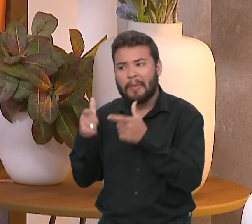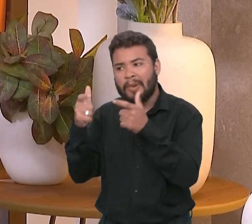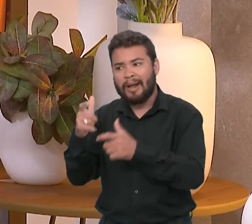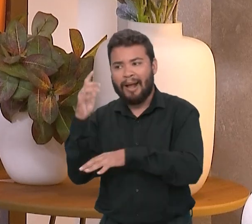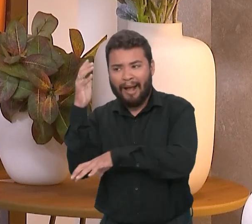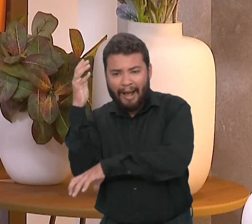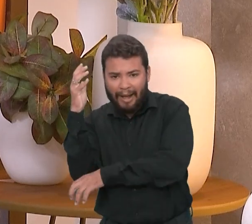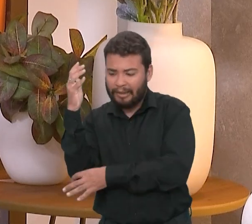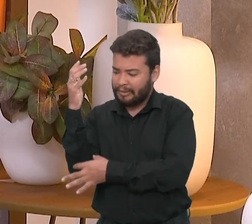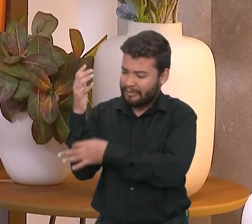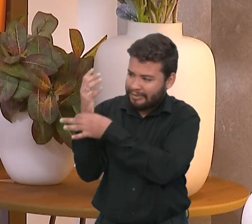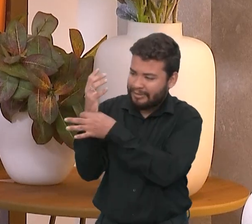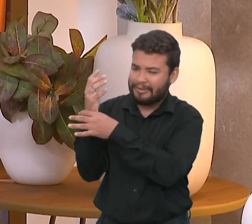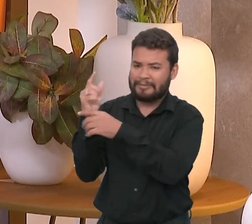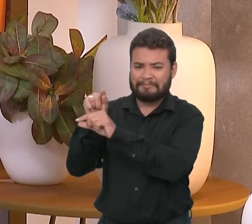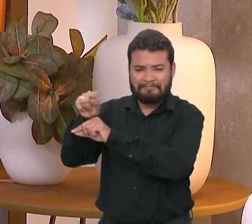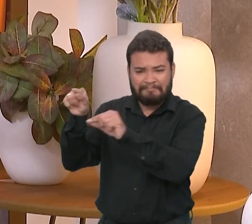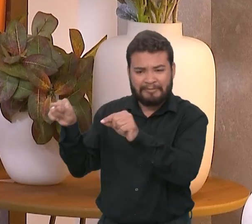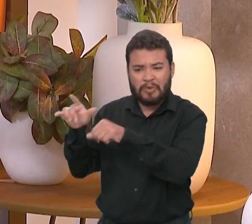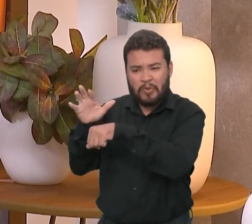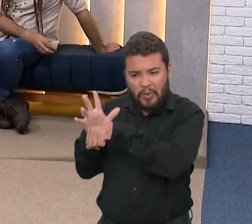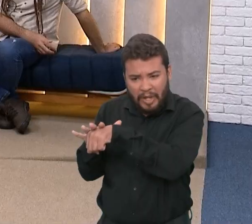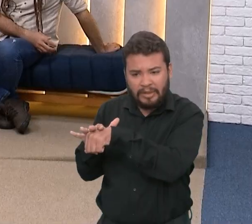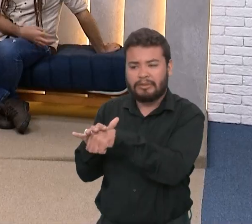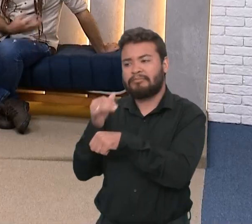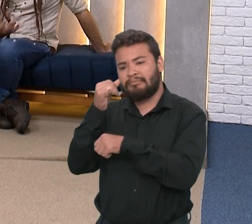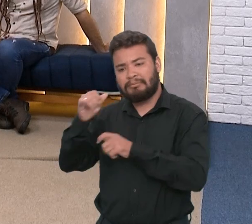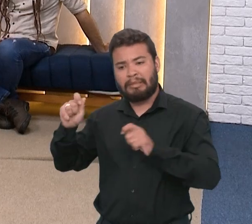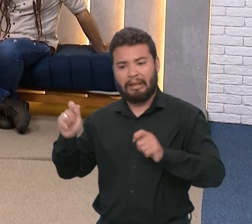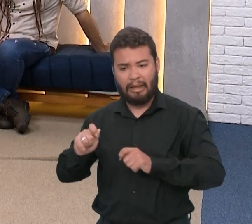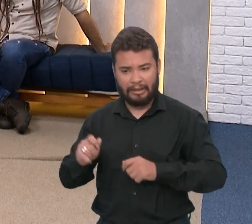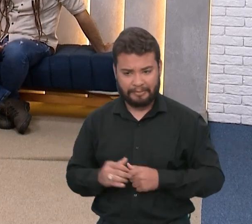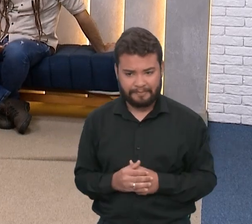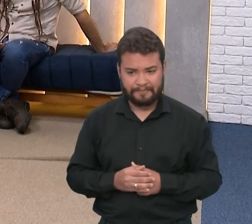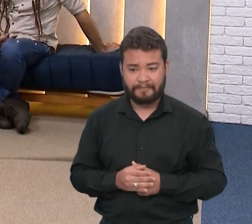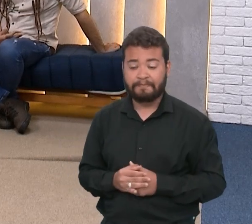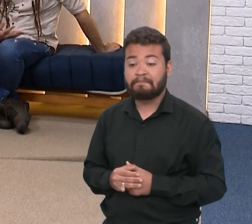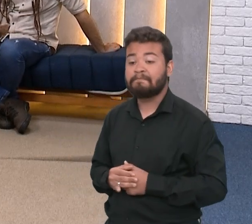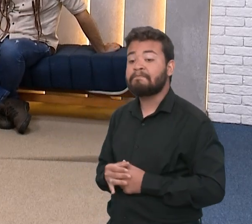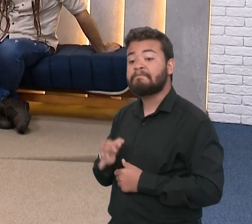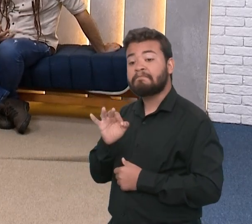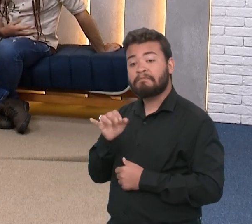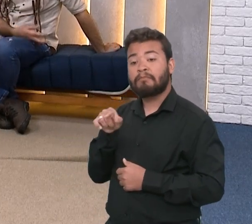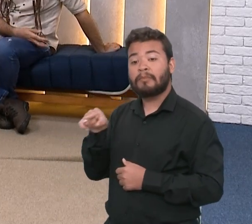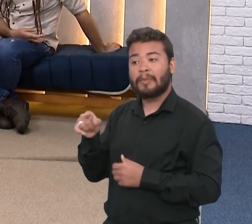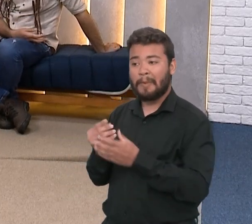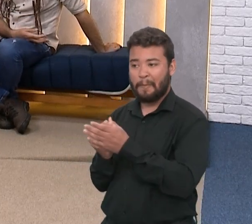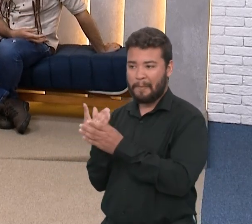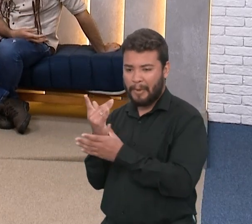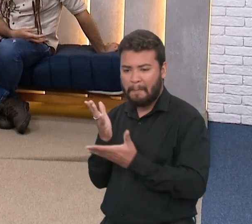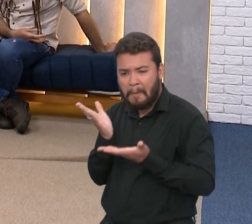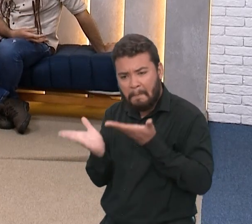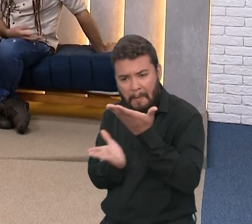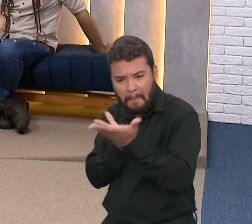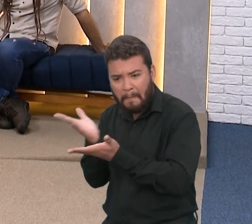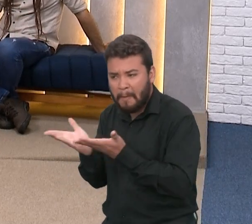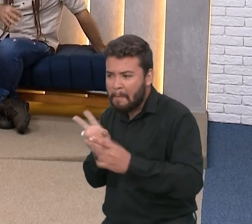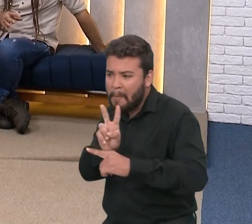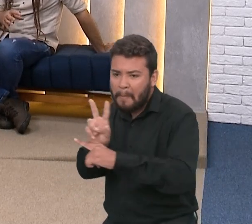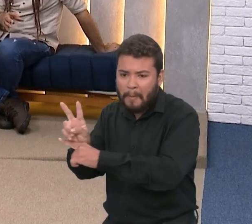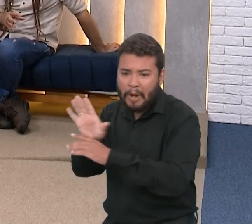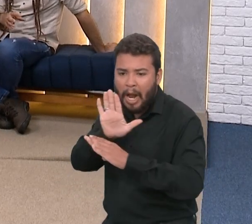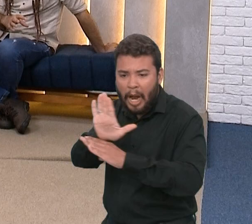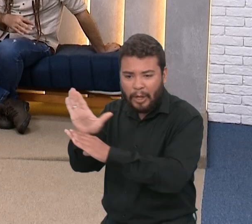e que está causando a doença na plantação. Agora, para além de curar essa planta dessas doenças que estão sendo provocadas por